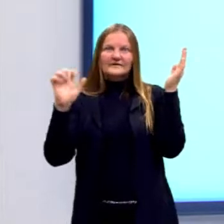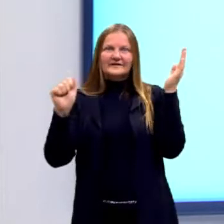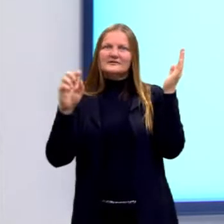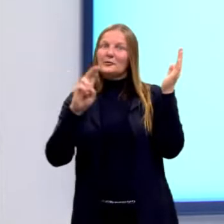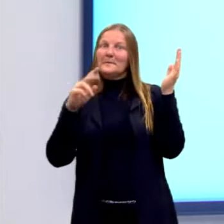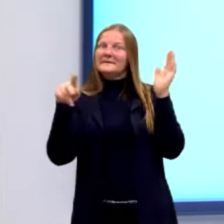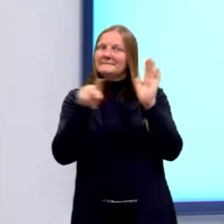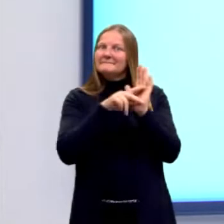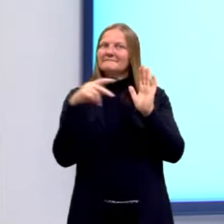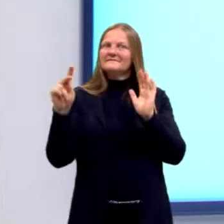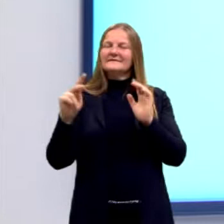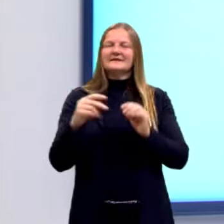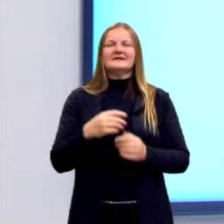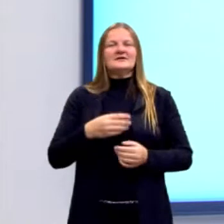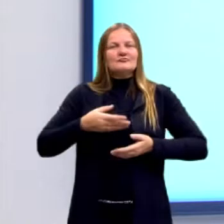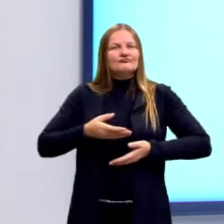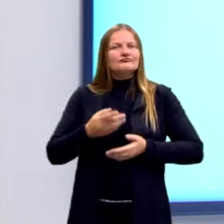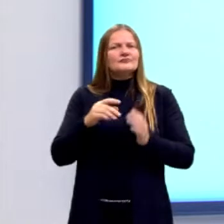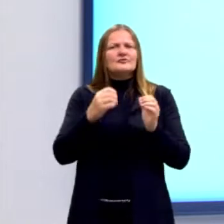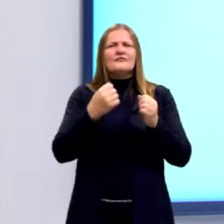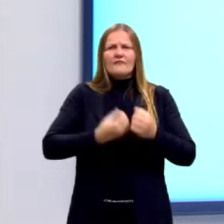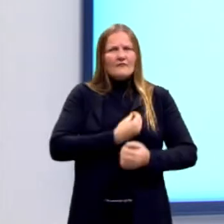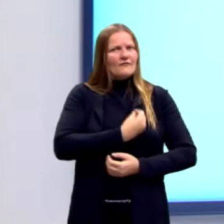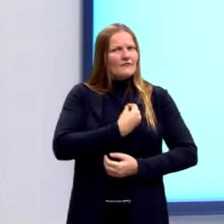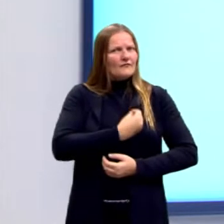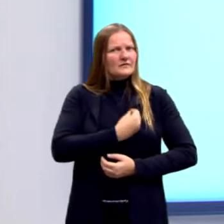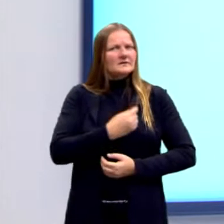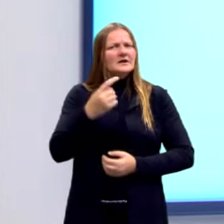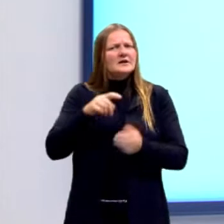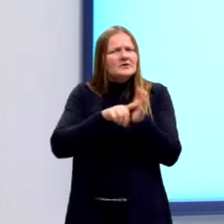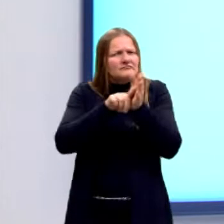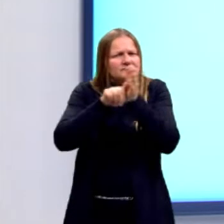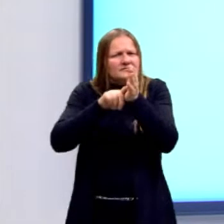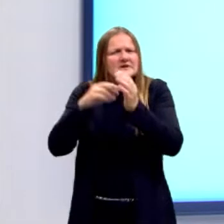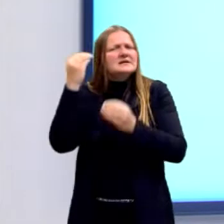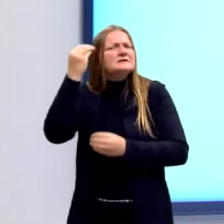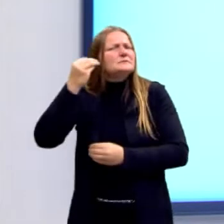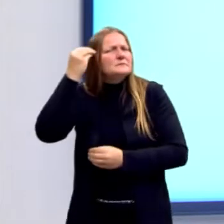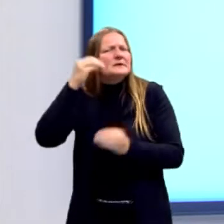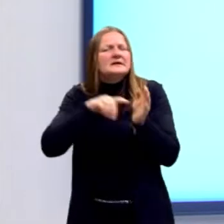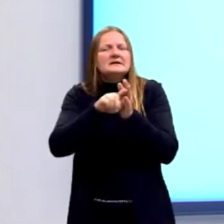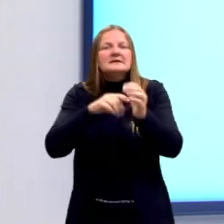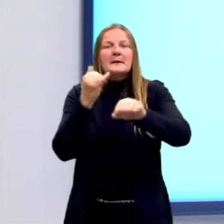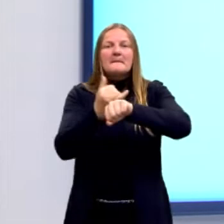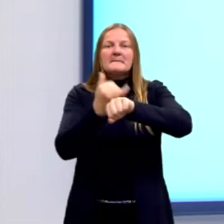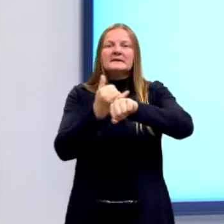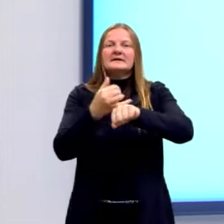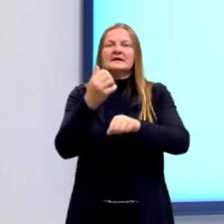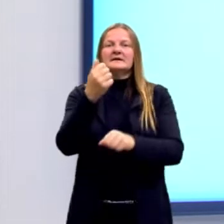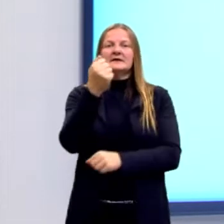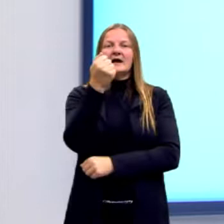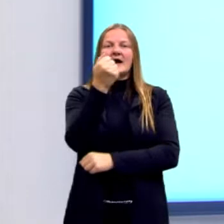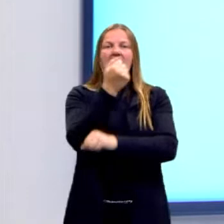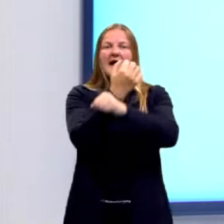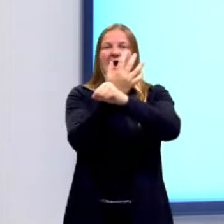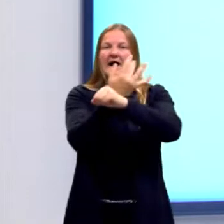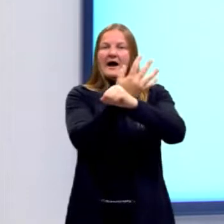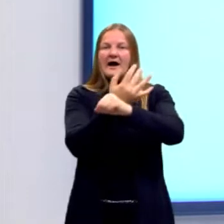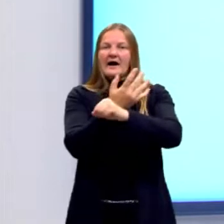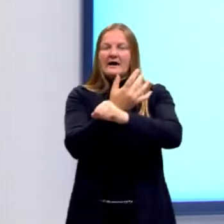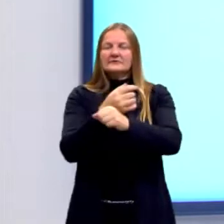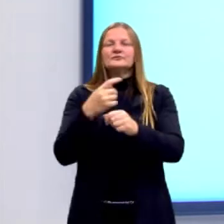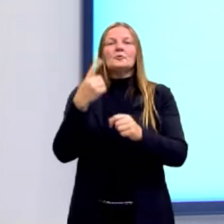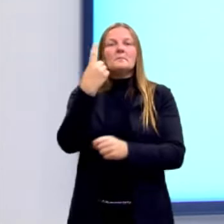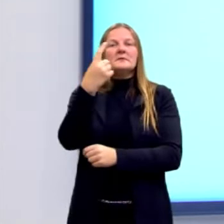tá então enquanto Alessandro volta fazia experiências com metais e ácidos em